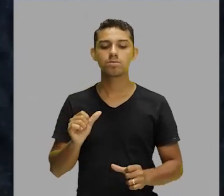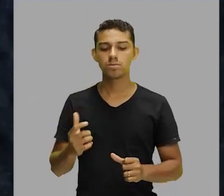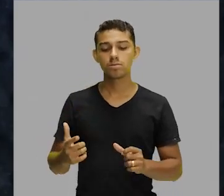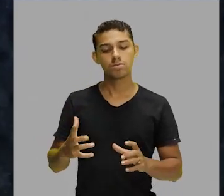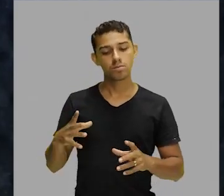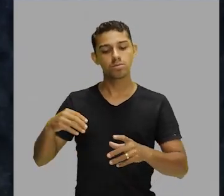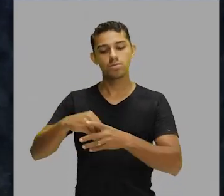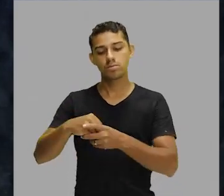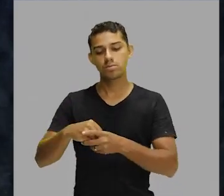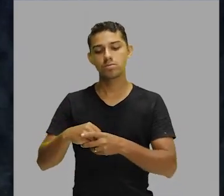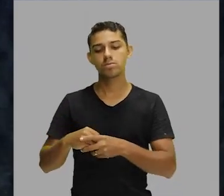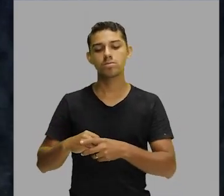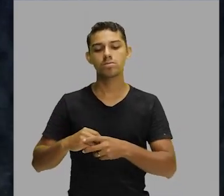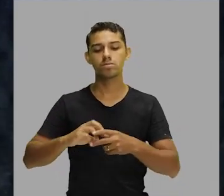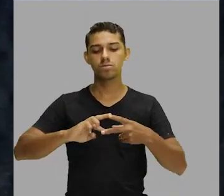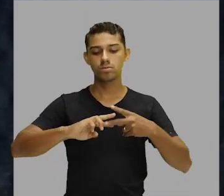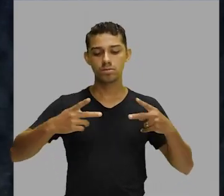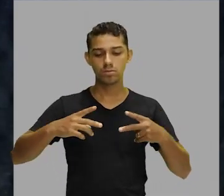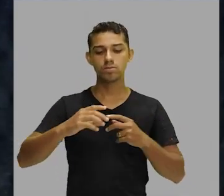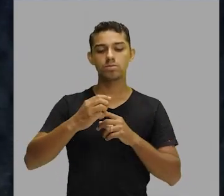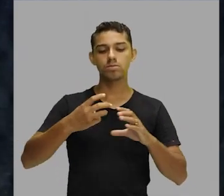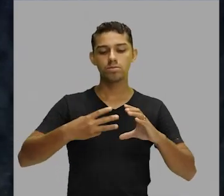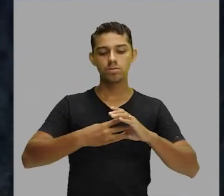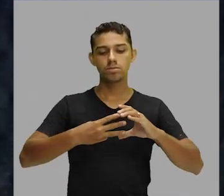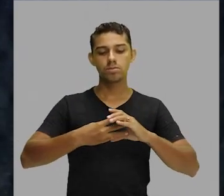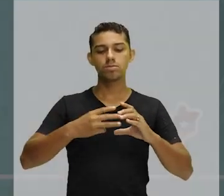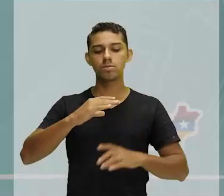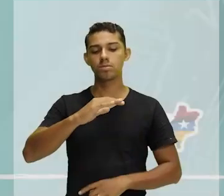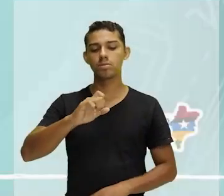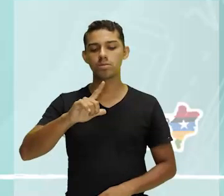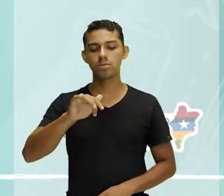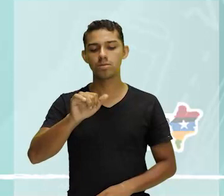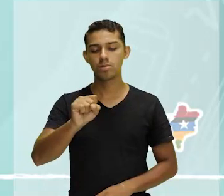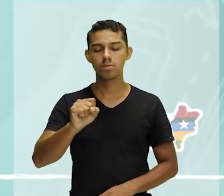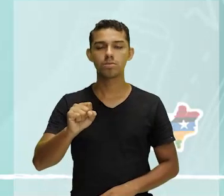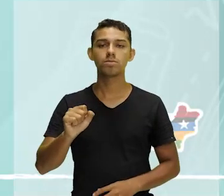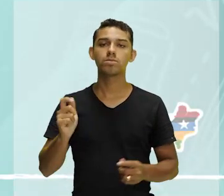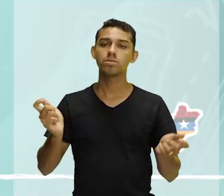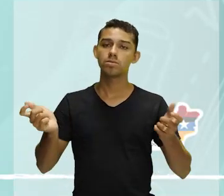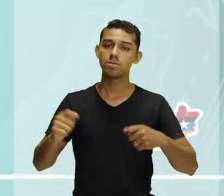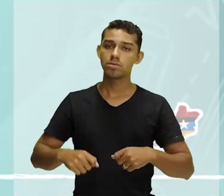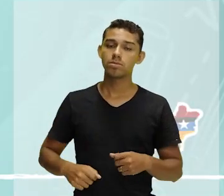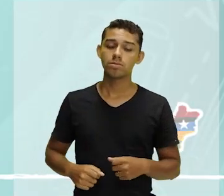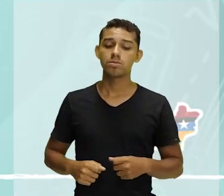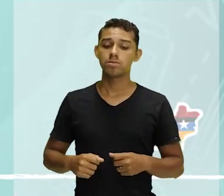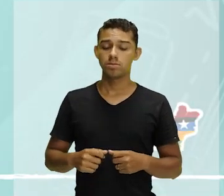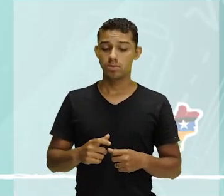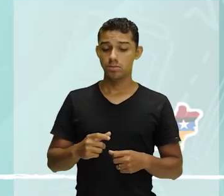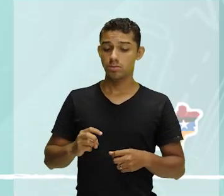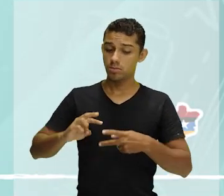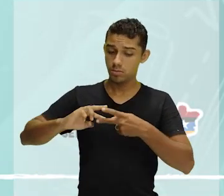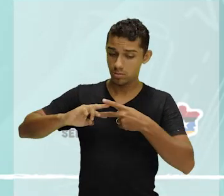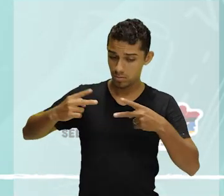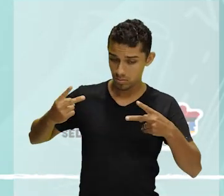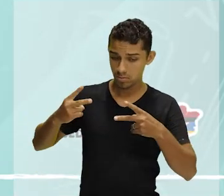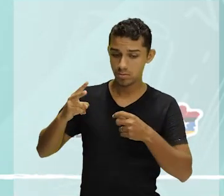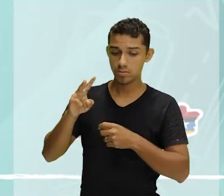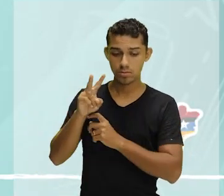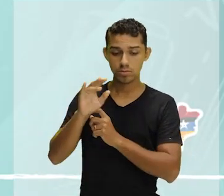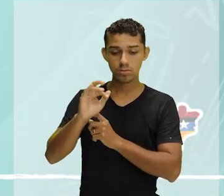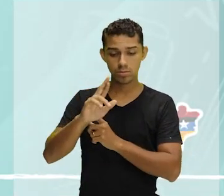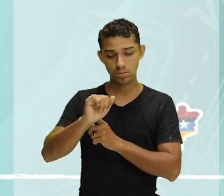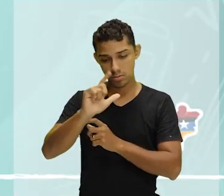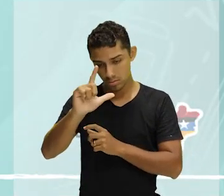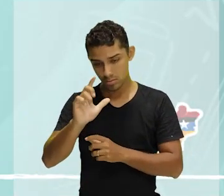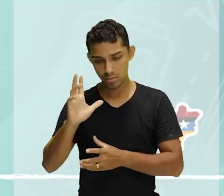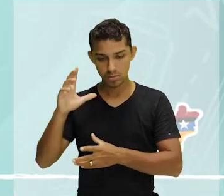se fundir com o DNA da célula, ok? E esse DNA viral, lá